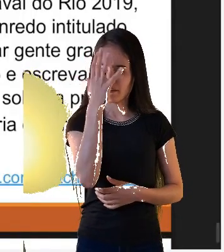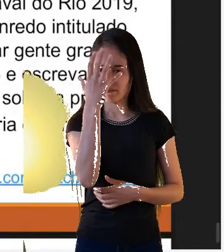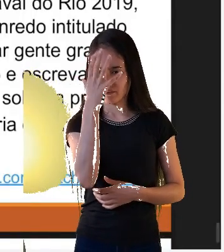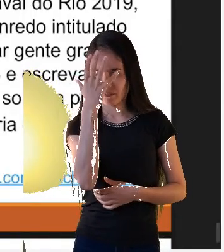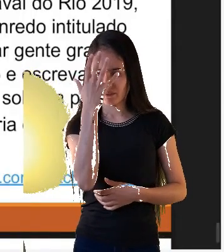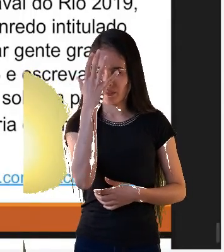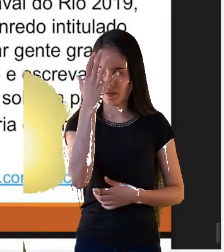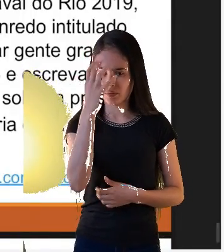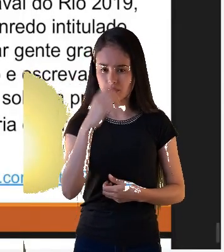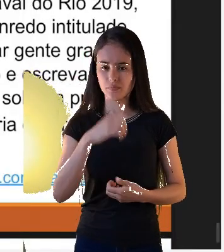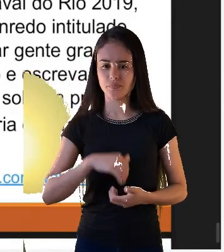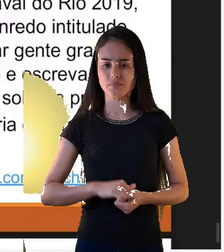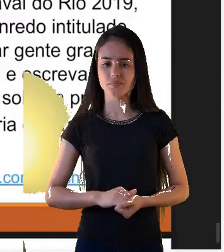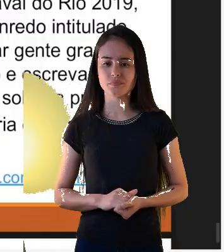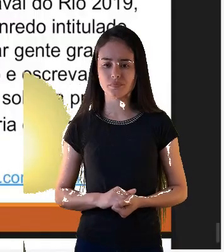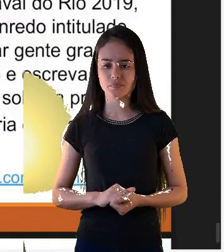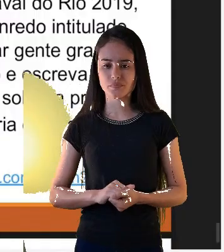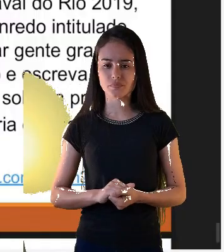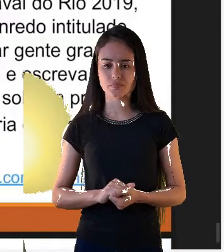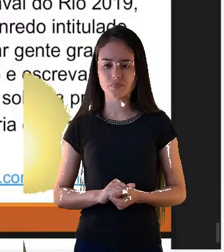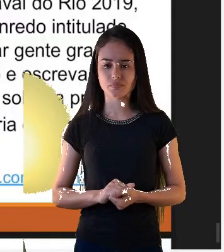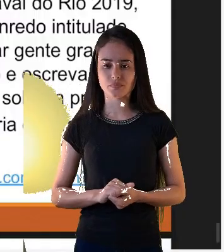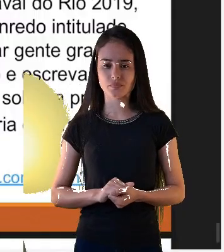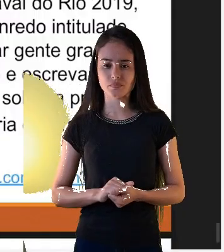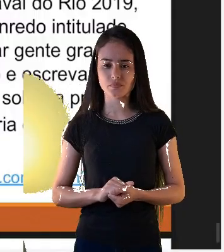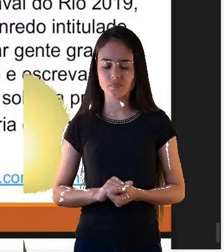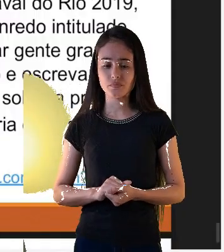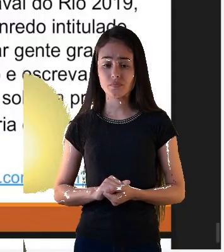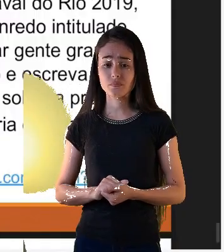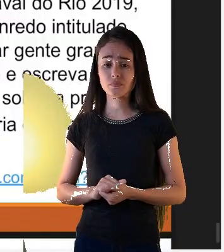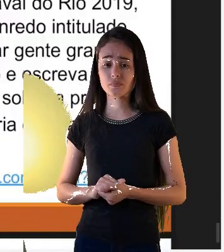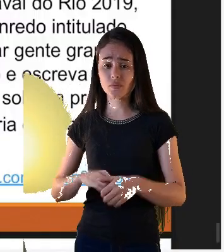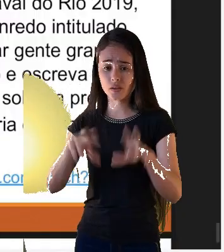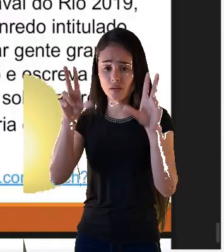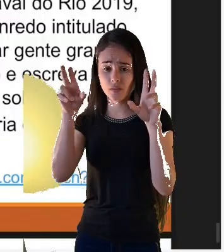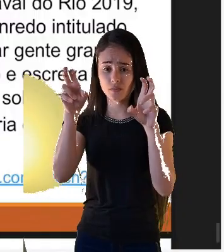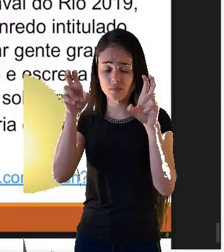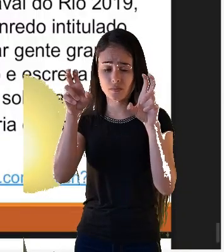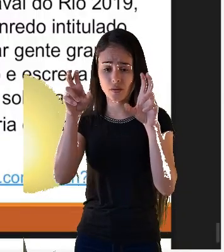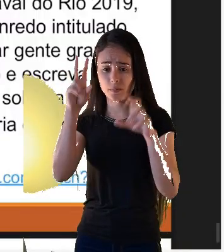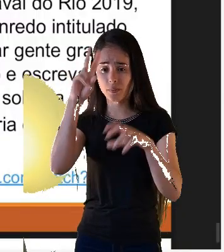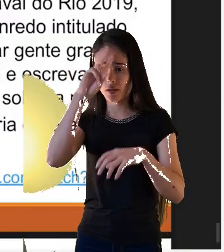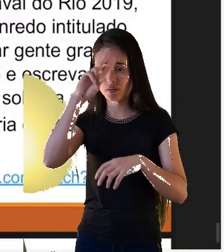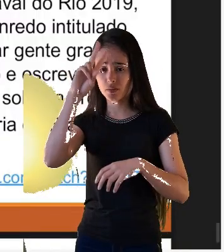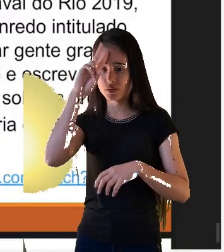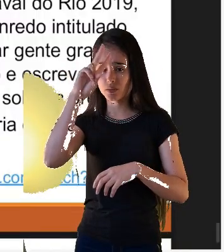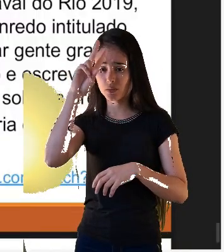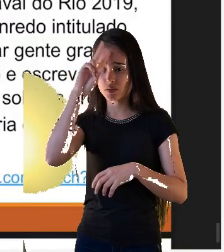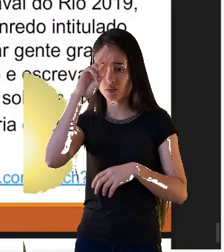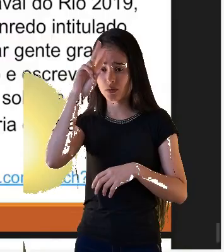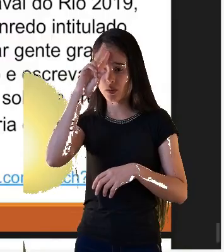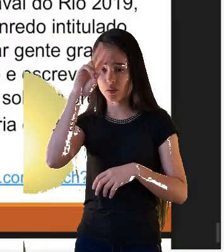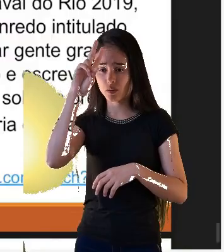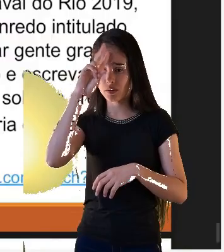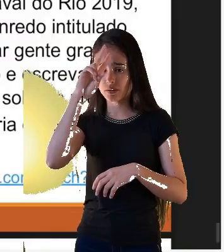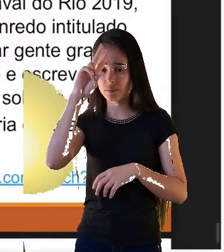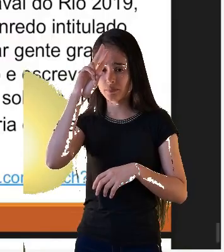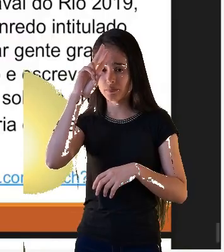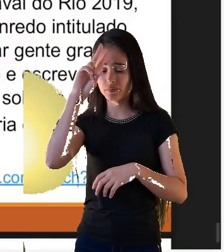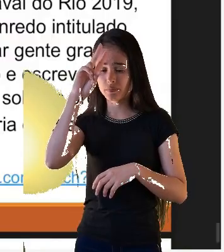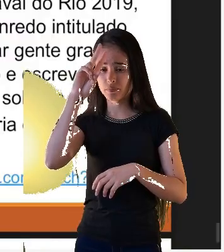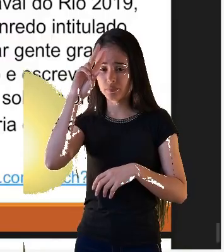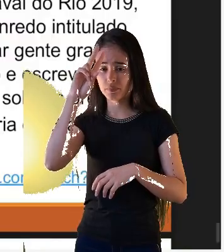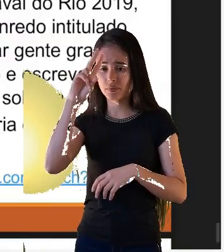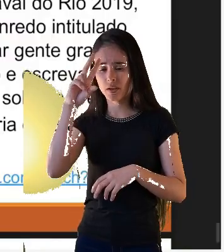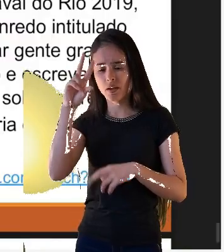vocês ouçam, né, esse samba enredo e escrevam um comentário crítico, né, sobre a presença